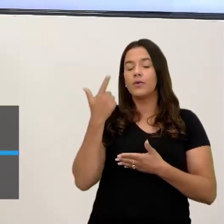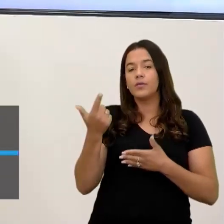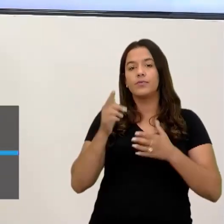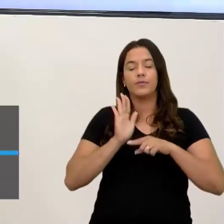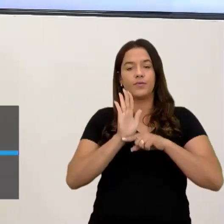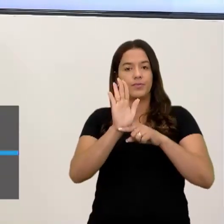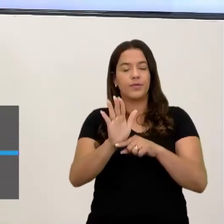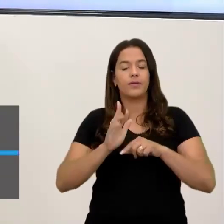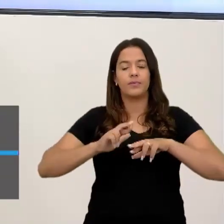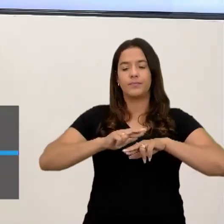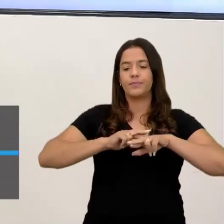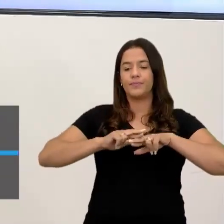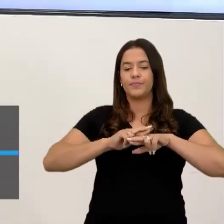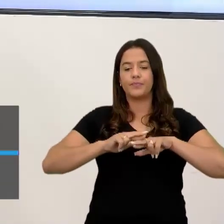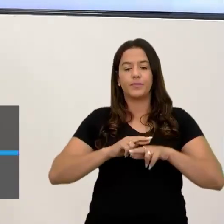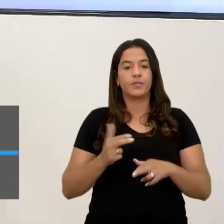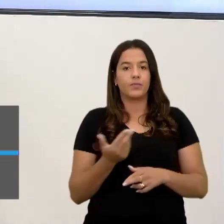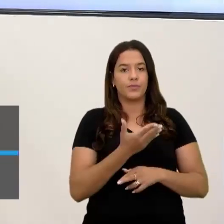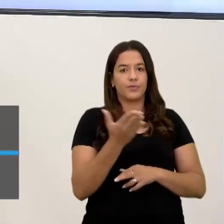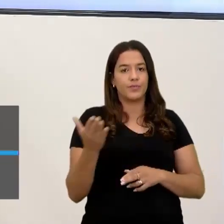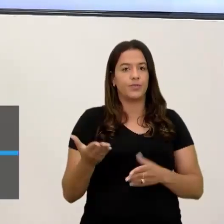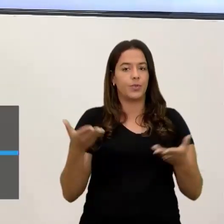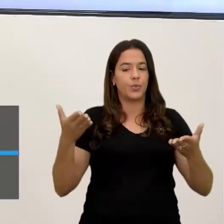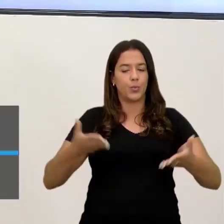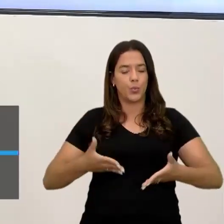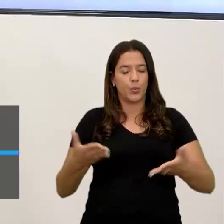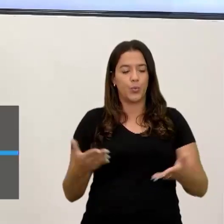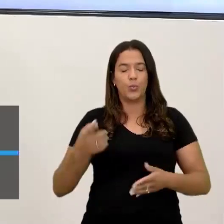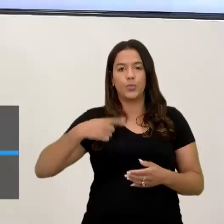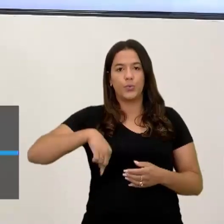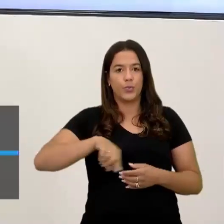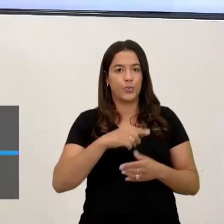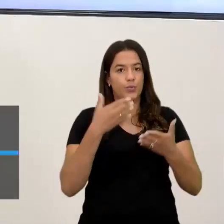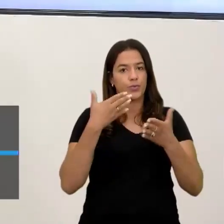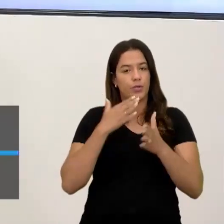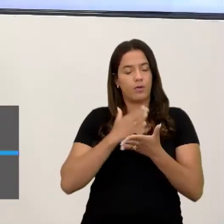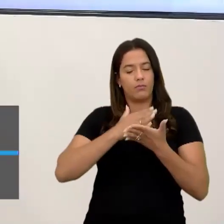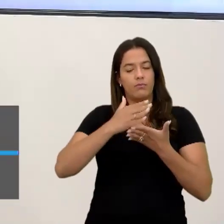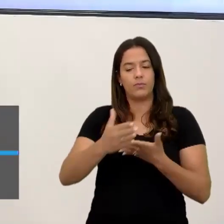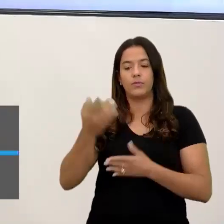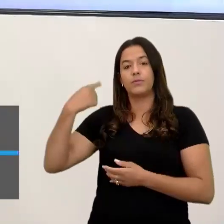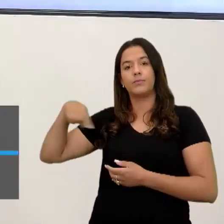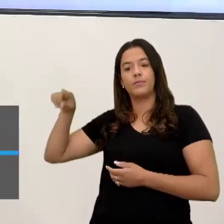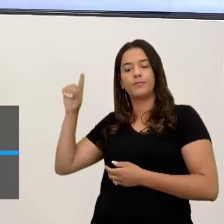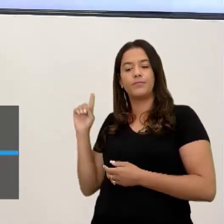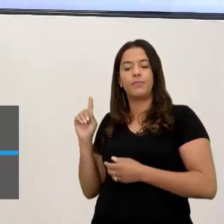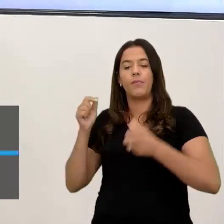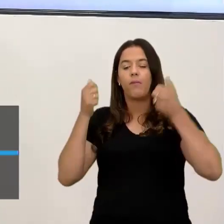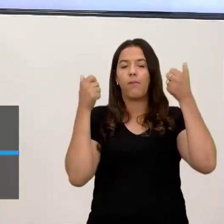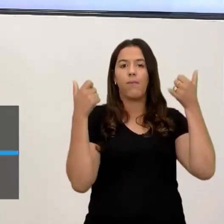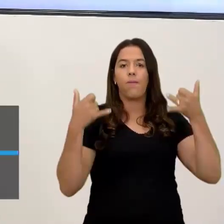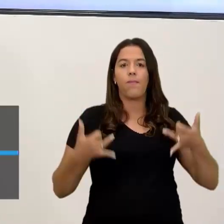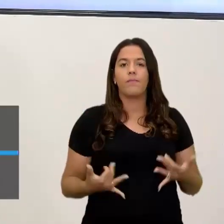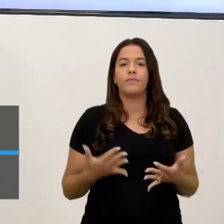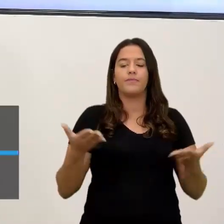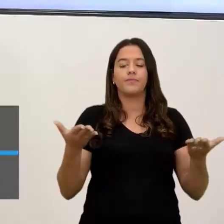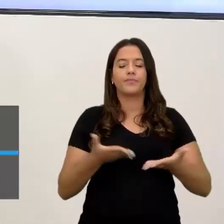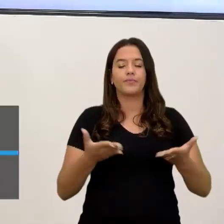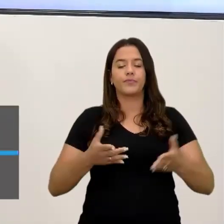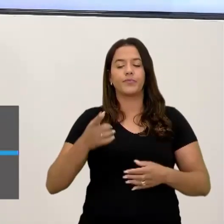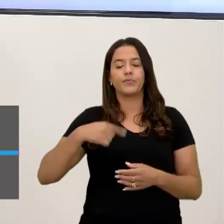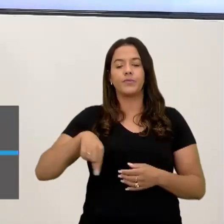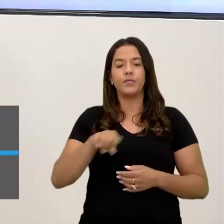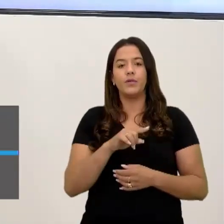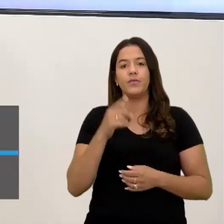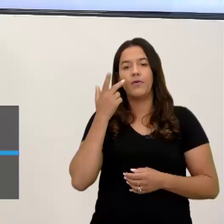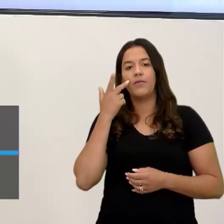recuperação, atividade de recuperação aí que a gente está fazendo. Já começamos na semana passada, né, tratando sobre as frações. E agora a gente vai falar um pouquinho sobre o campo